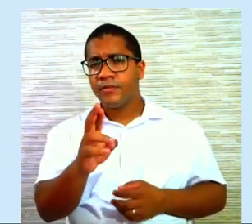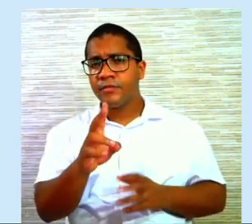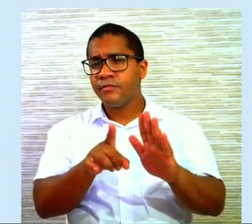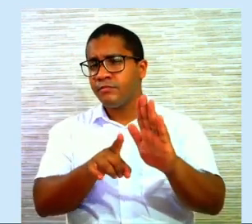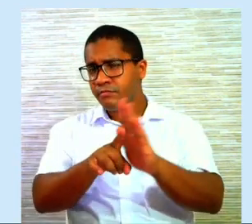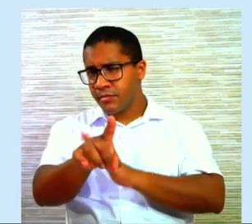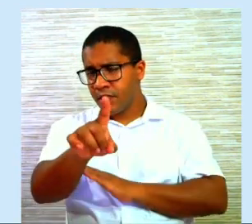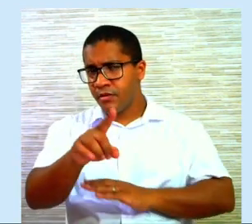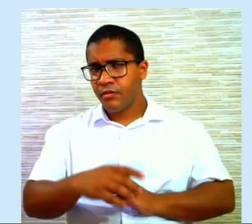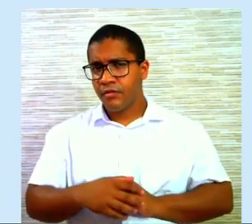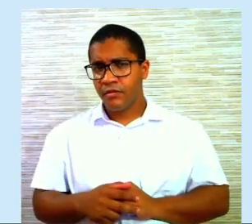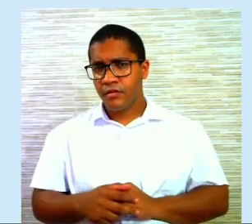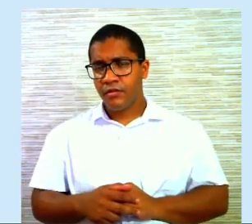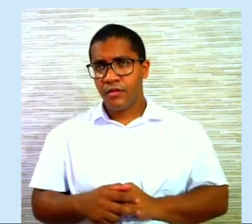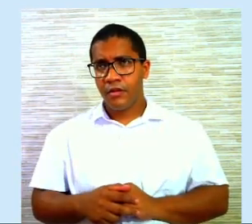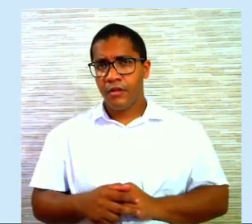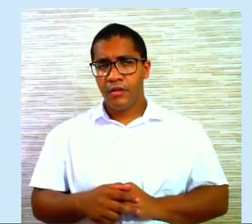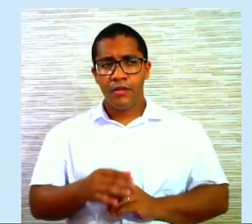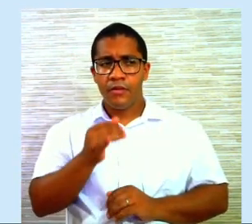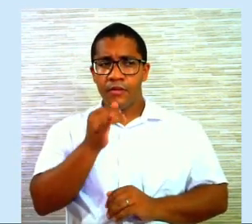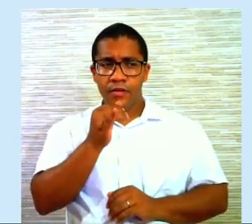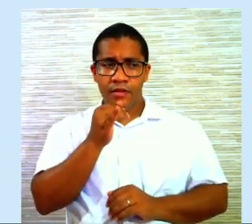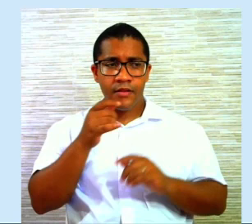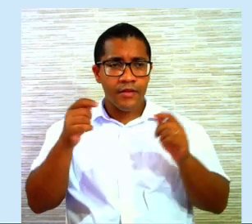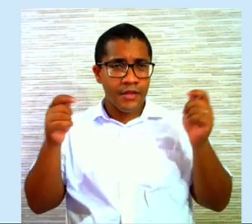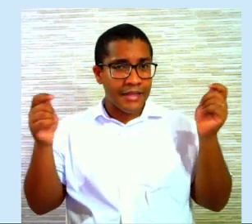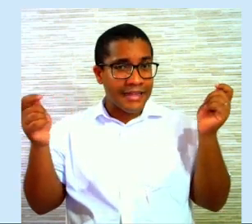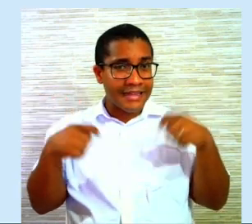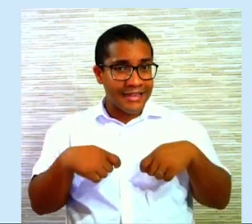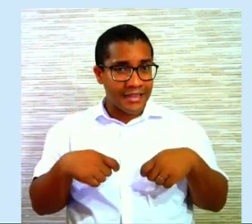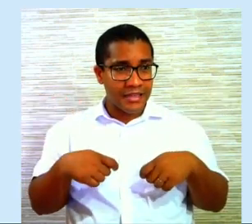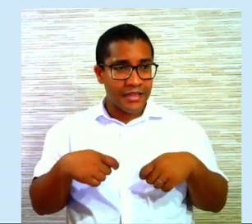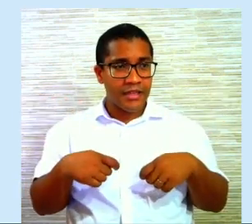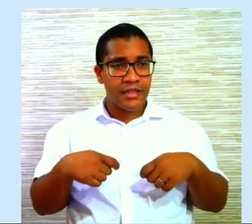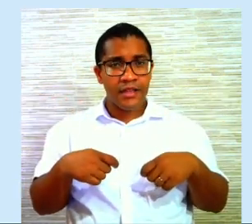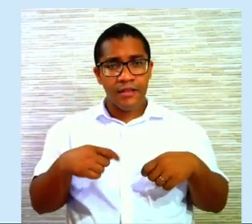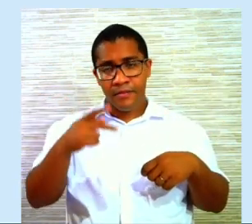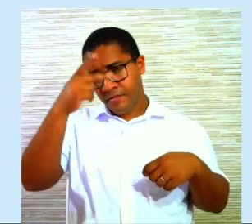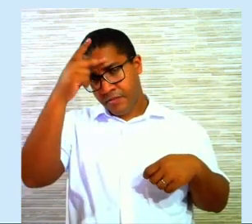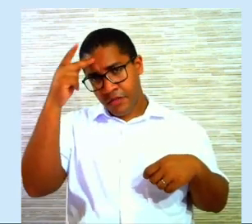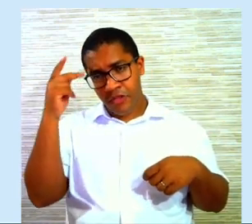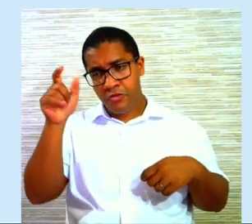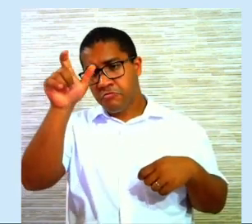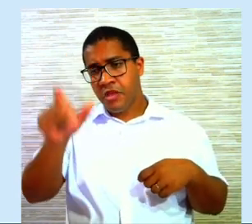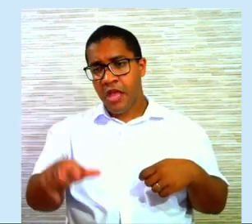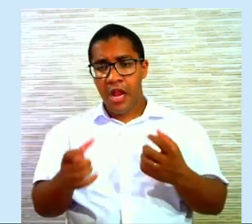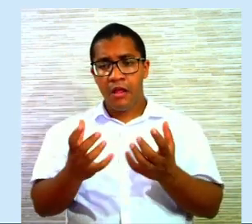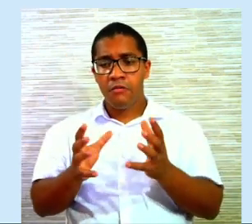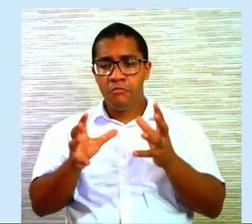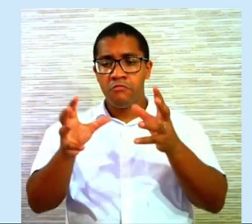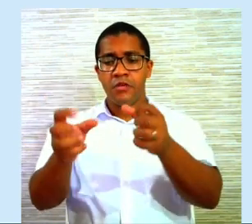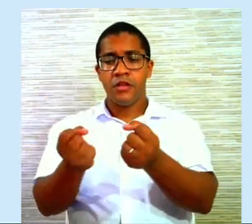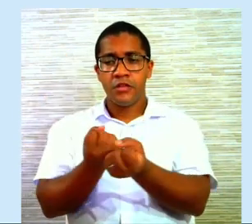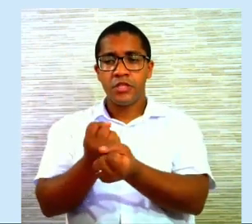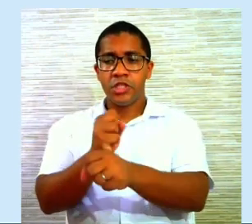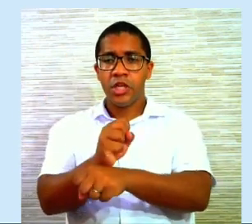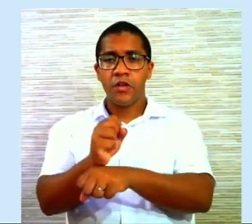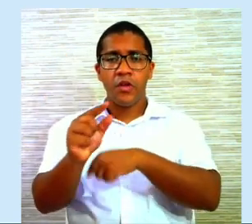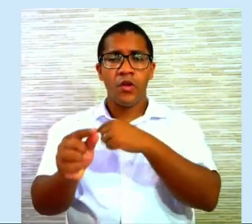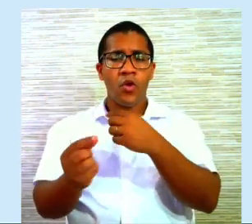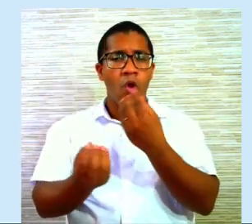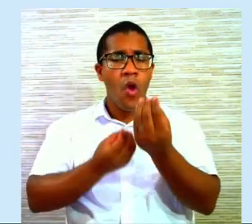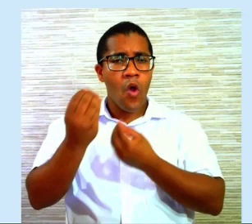seguintes questionamentos, né? Por exemplo, o que possibilitava, né, alguém ser escravizado? Por exemplo, o